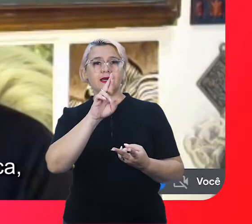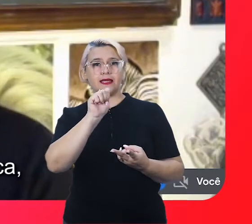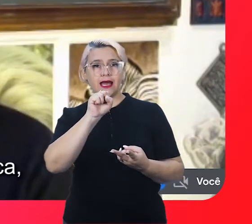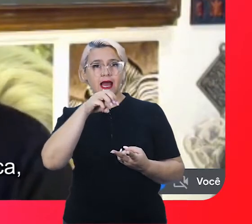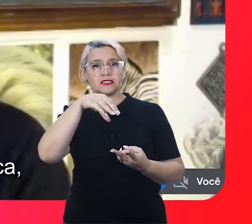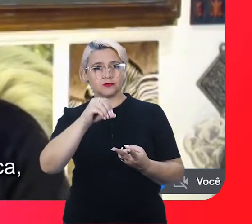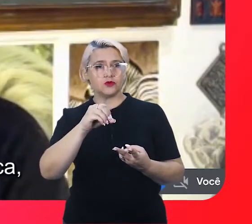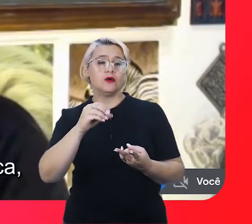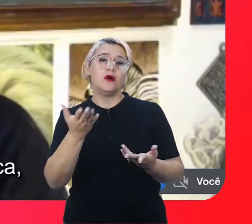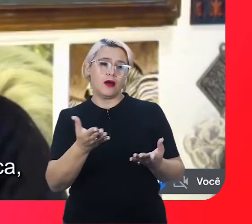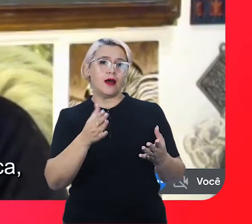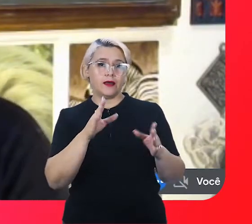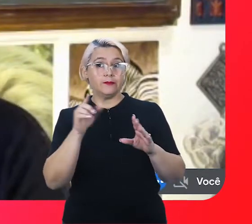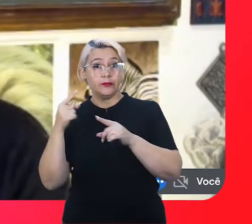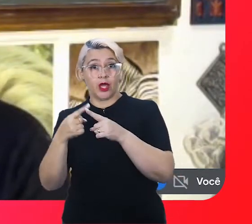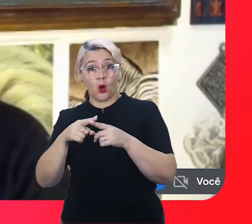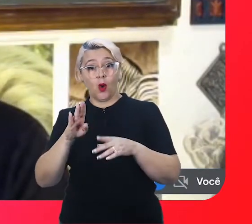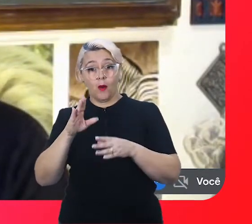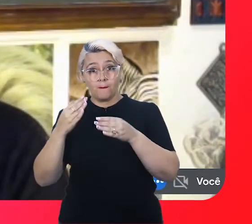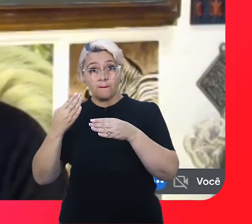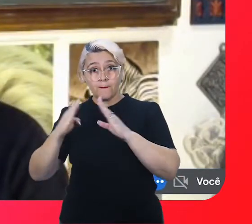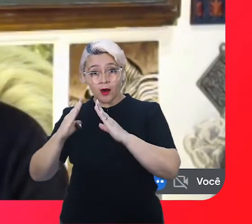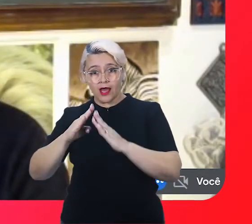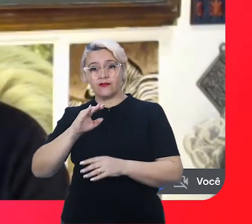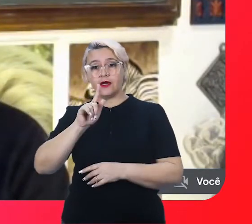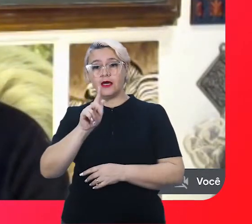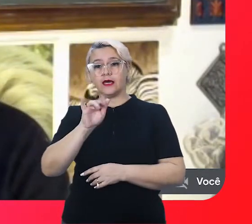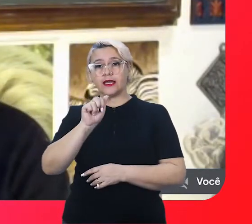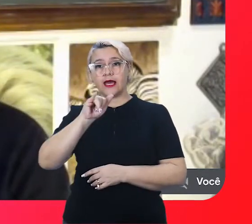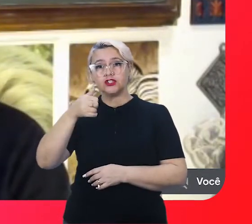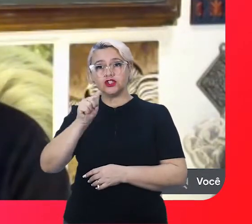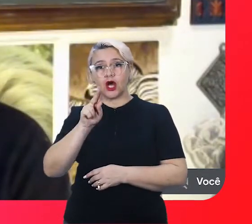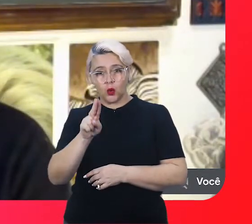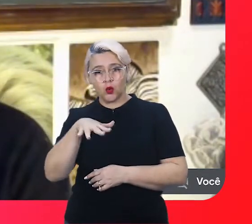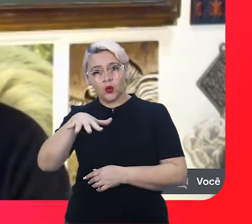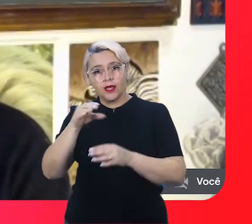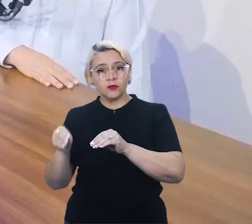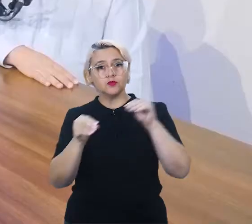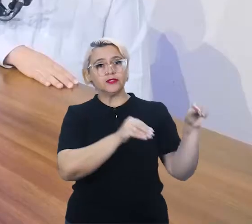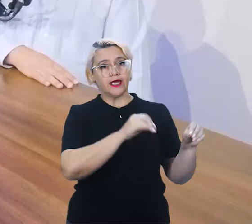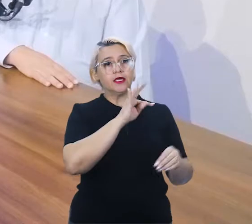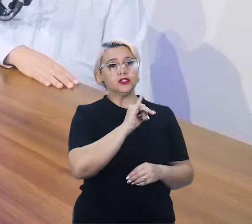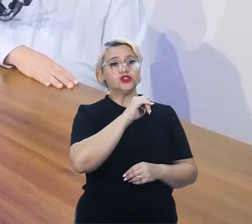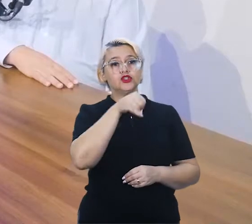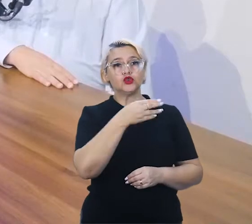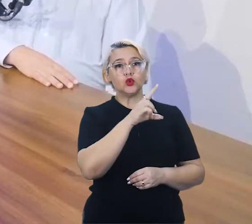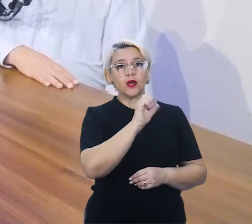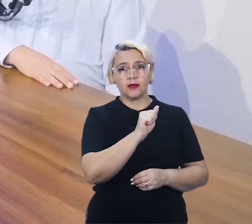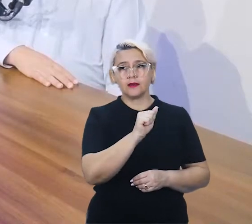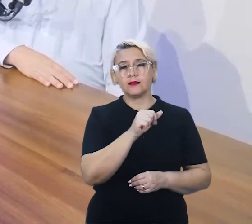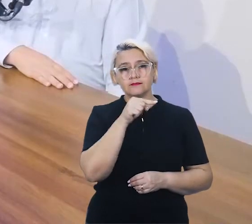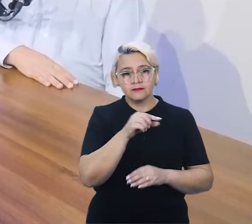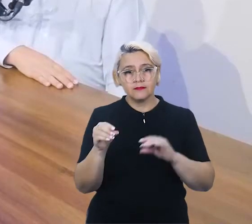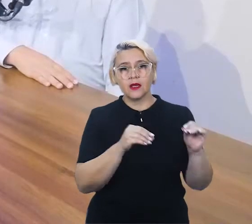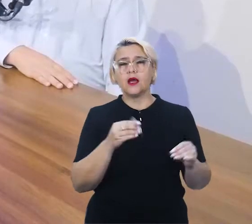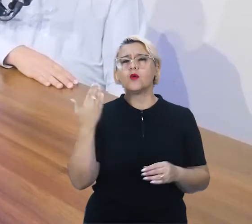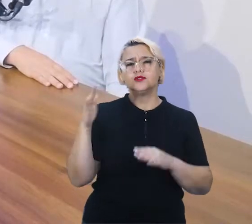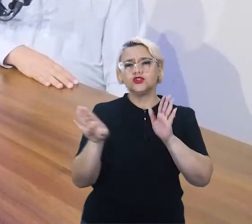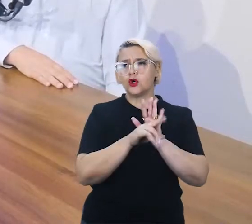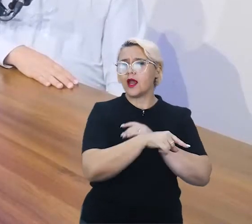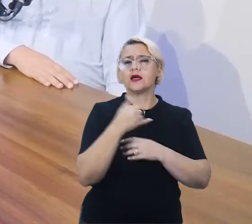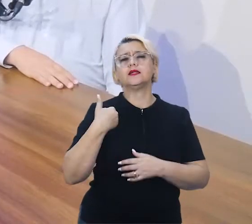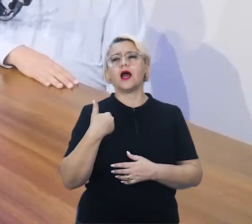do Grajaú eu mudei para Tijuca, outro bairro de classe média da Zona Norte do Rio de Janeiro. Quando Um você chegou na lugar. Tijuca, você tinha quantos